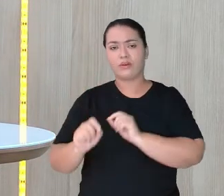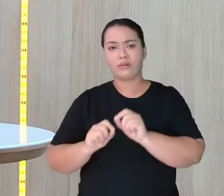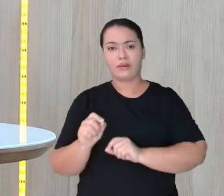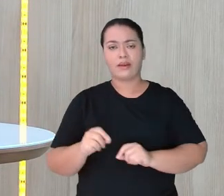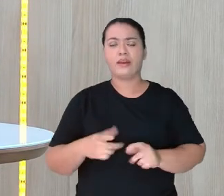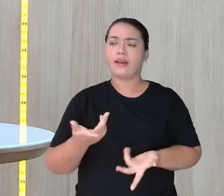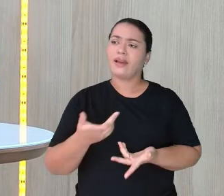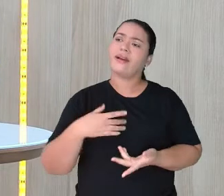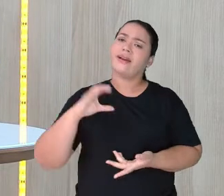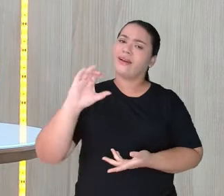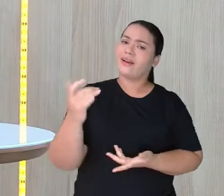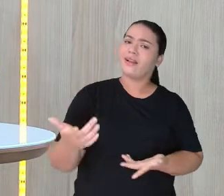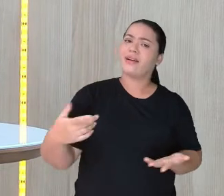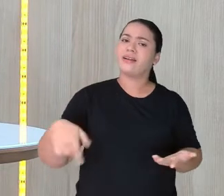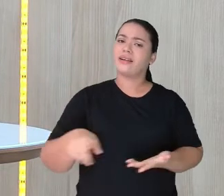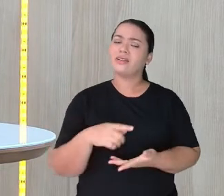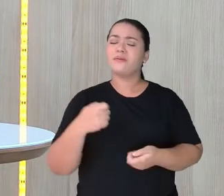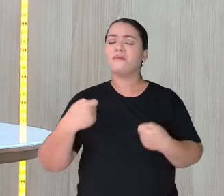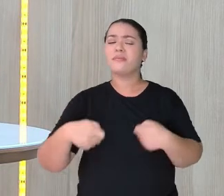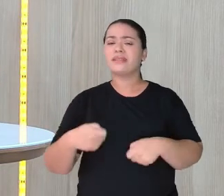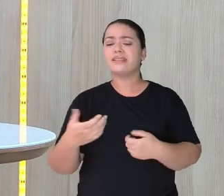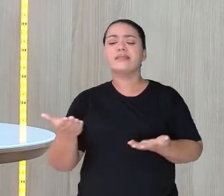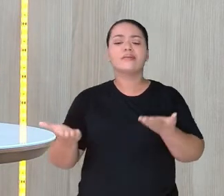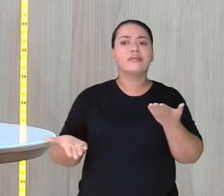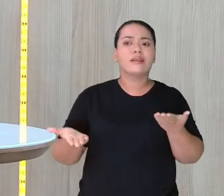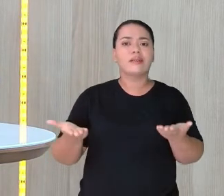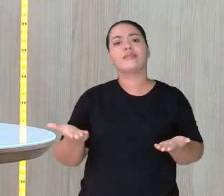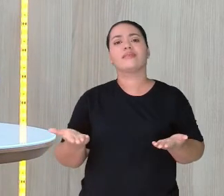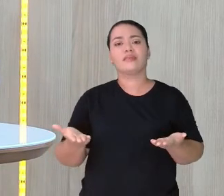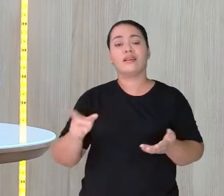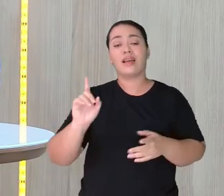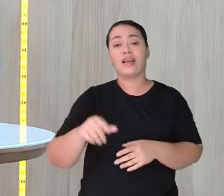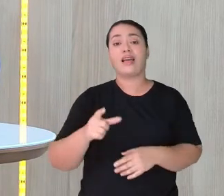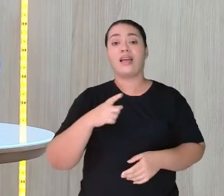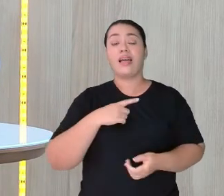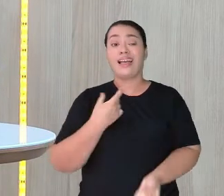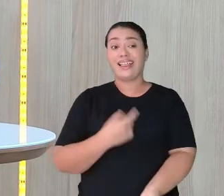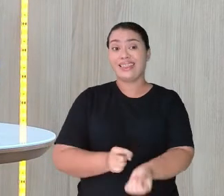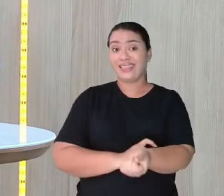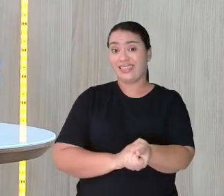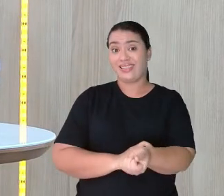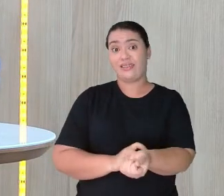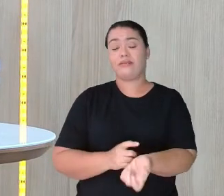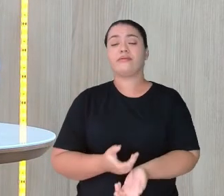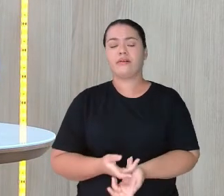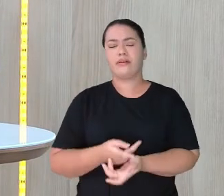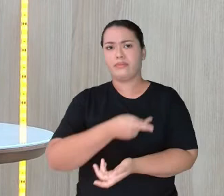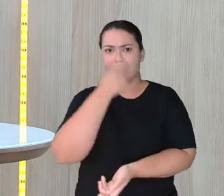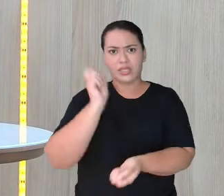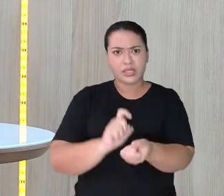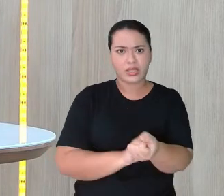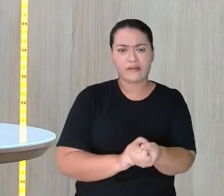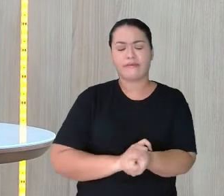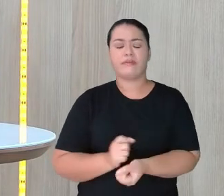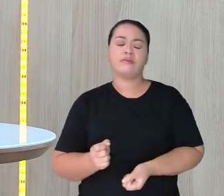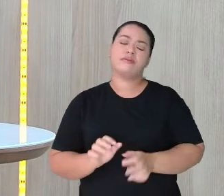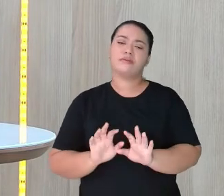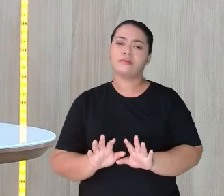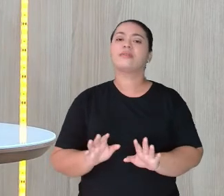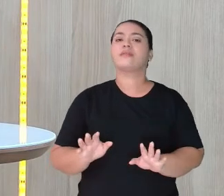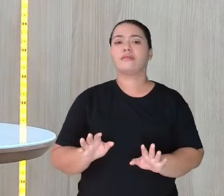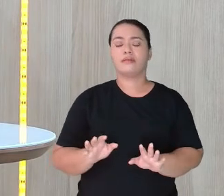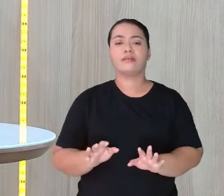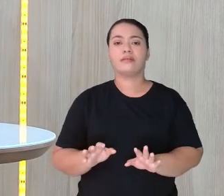vale a pena a gente manter um equilíbrio no que diz respeito aos nervosismos, né? As pessoas nervosas, como a gente costuma